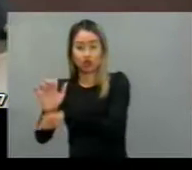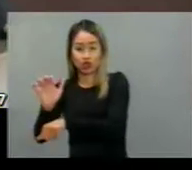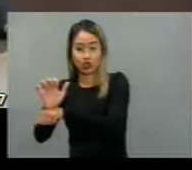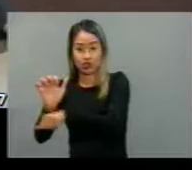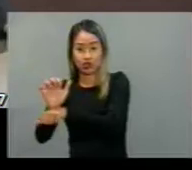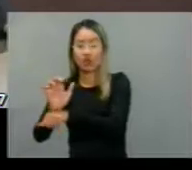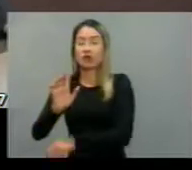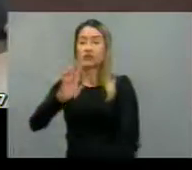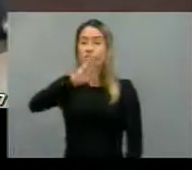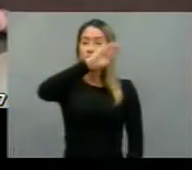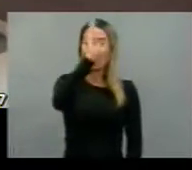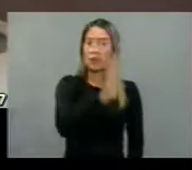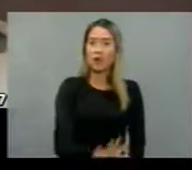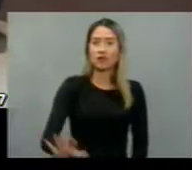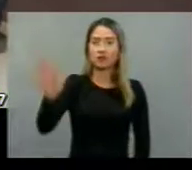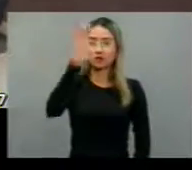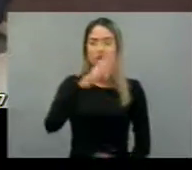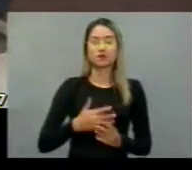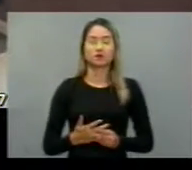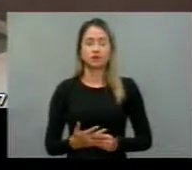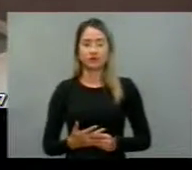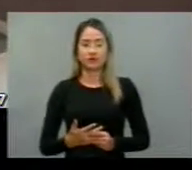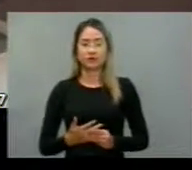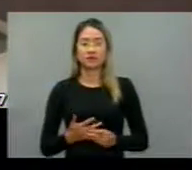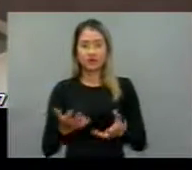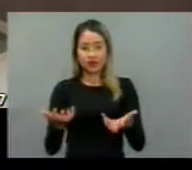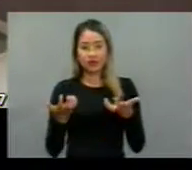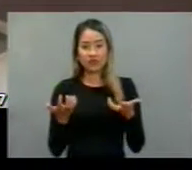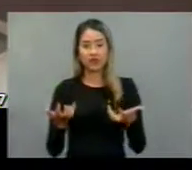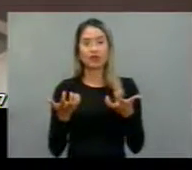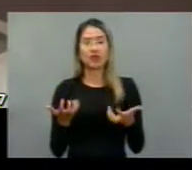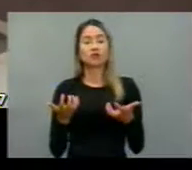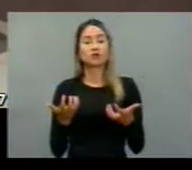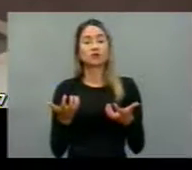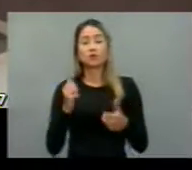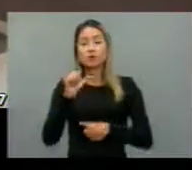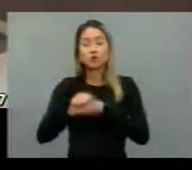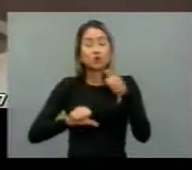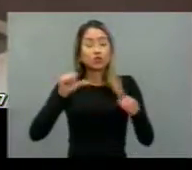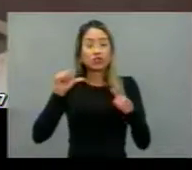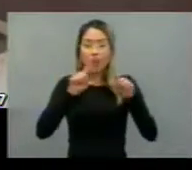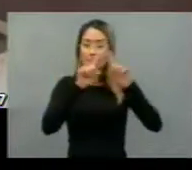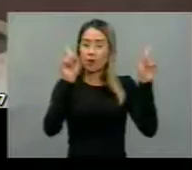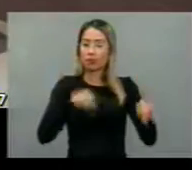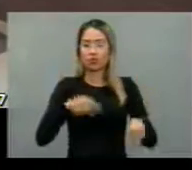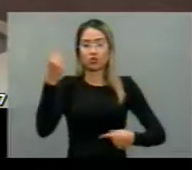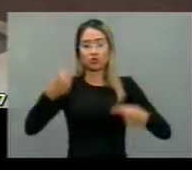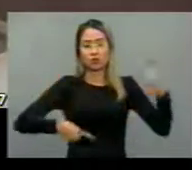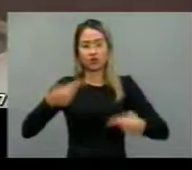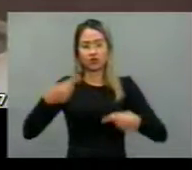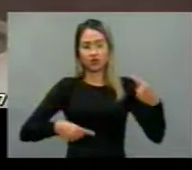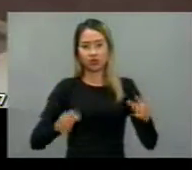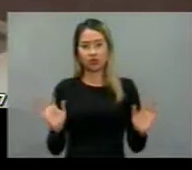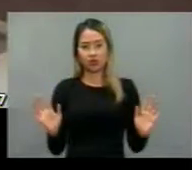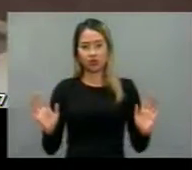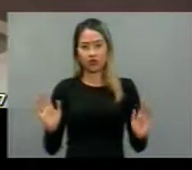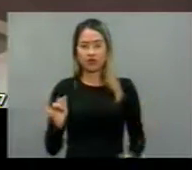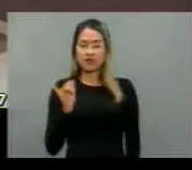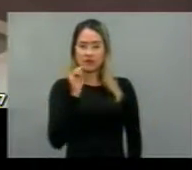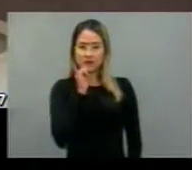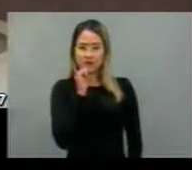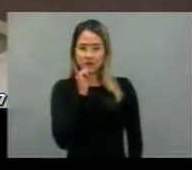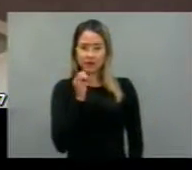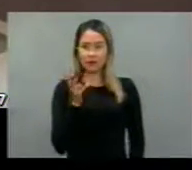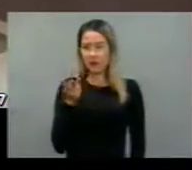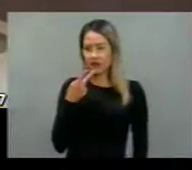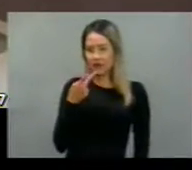brasileiro. Nós queremos uma reforma política não para anistiar, sobretudo estes, porque para mim, essa ideia agora